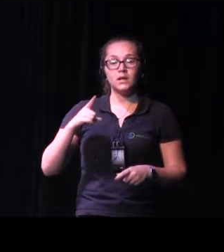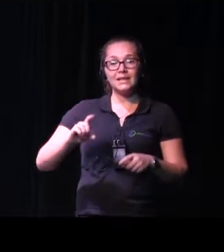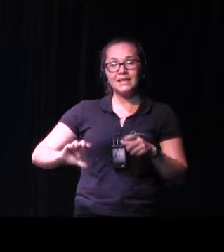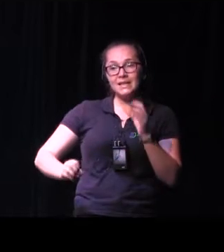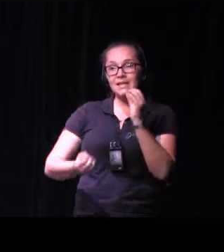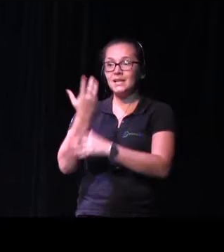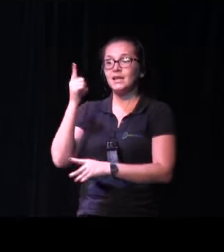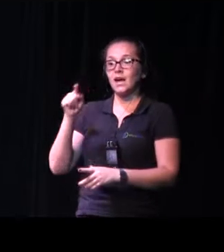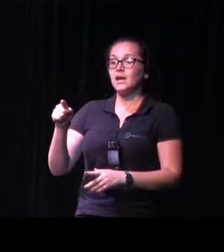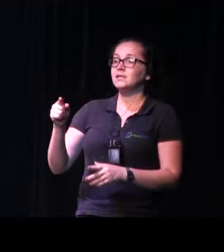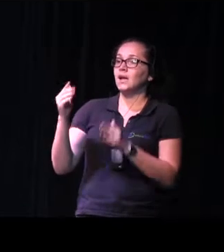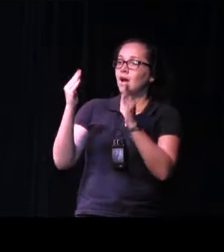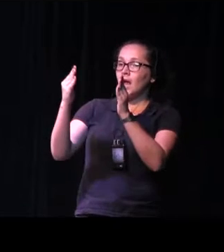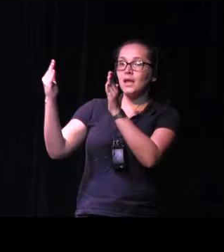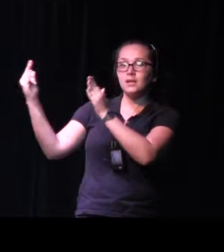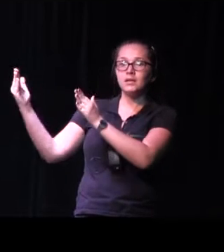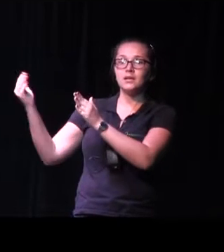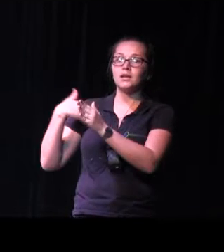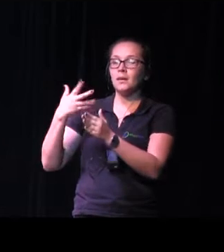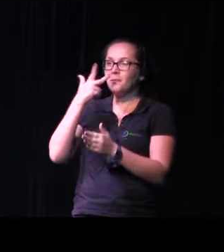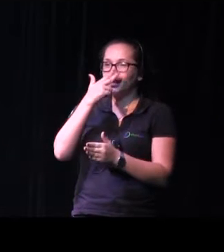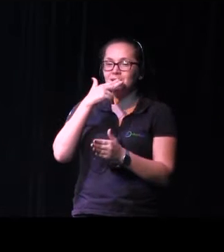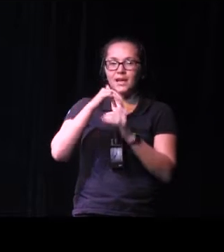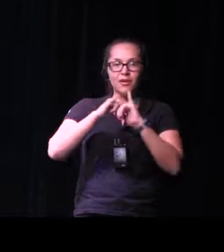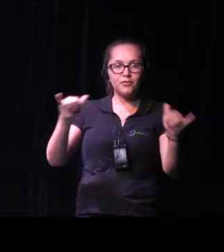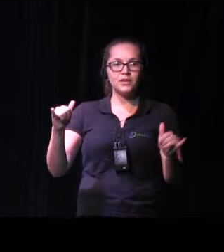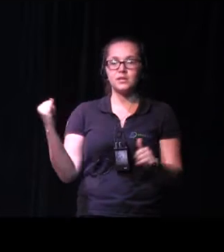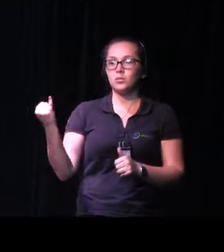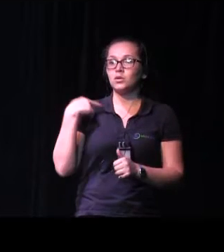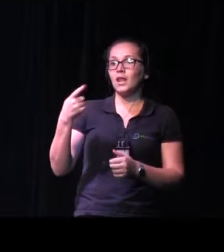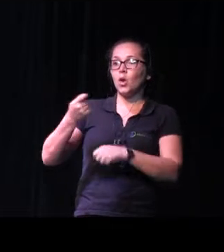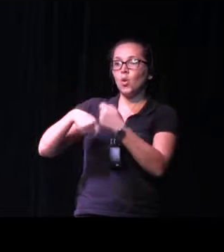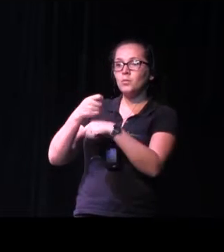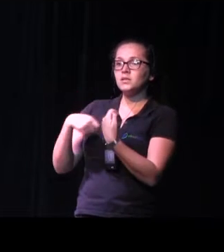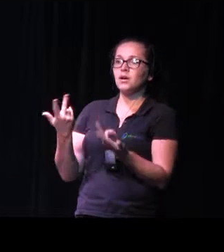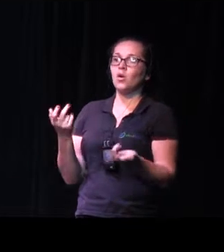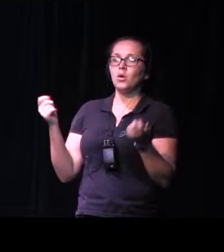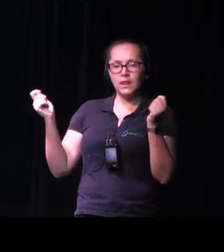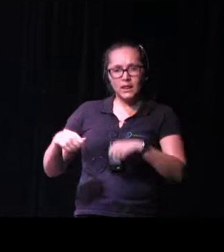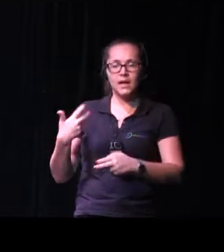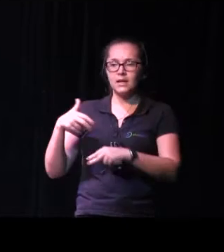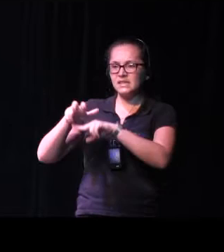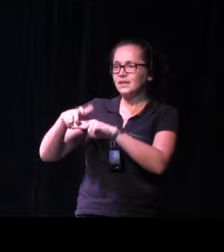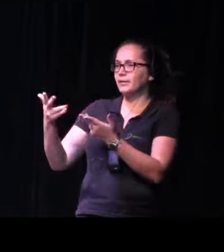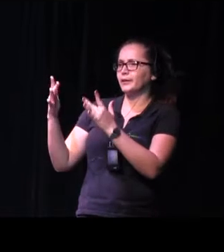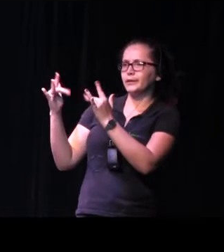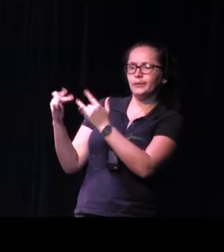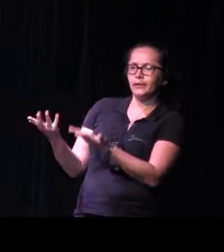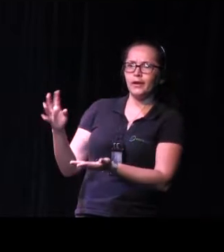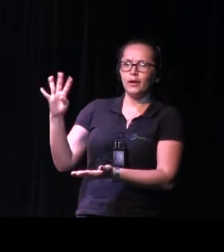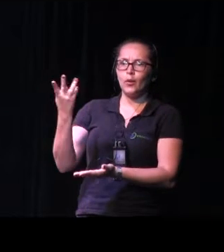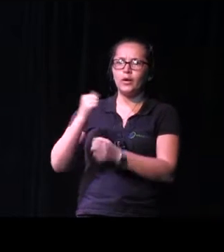da manhã, abertamente. Se cria essa galeria como maneira de aviso de todos os locais comerciais. Posso me sentar